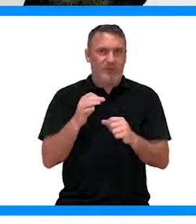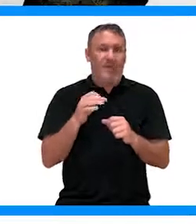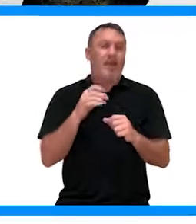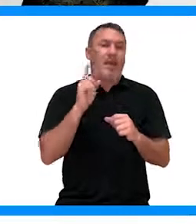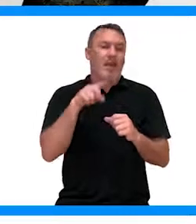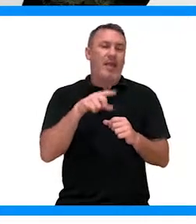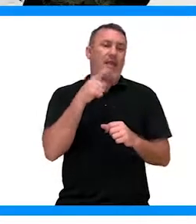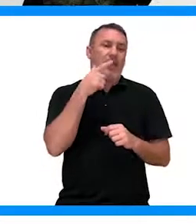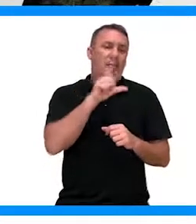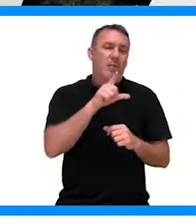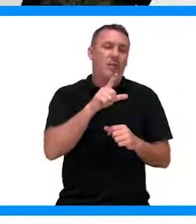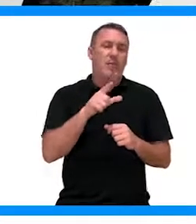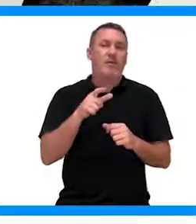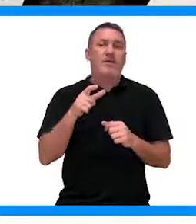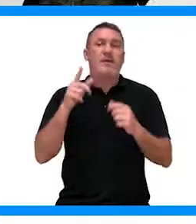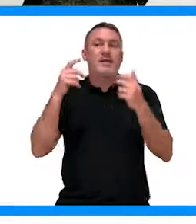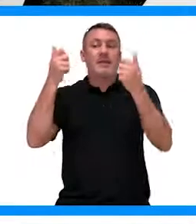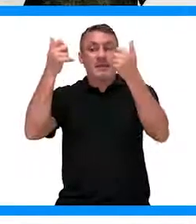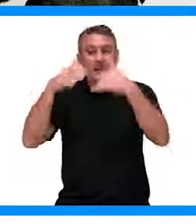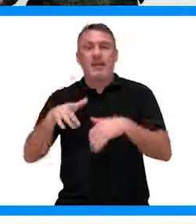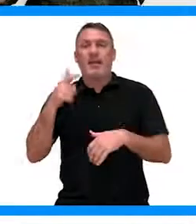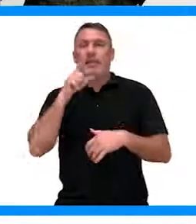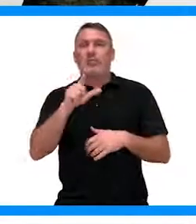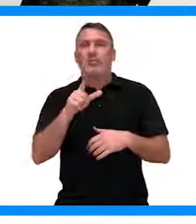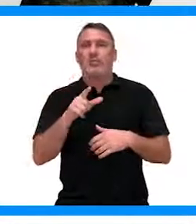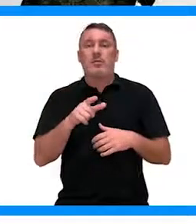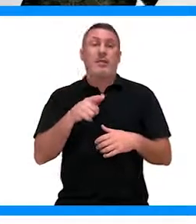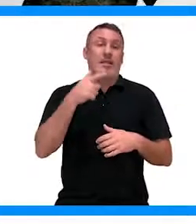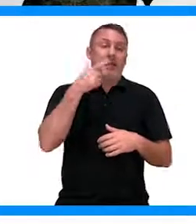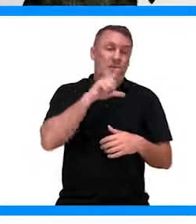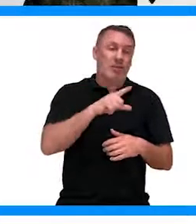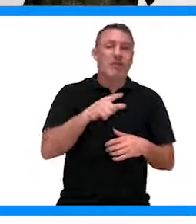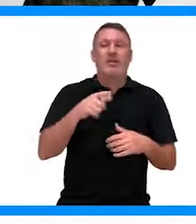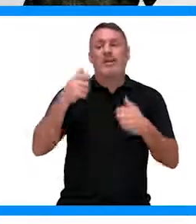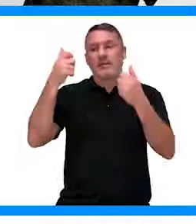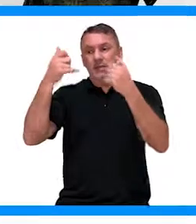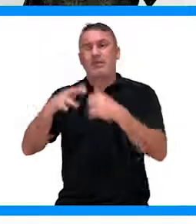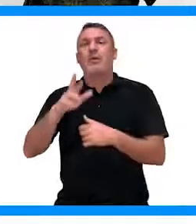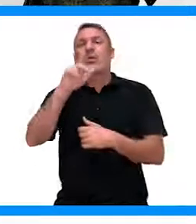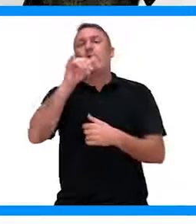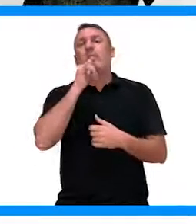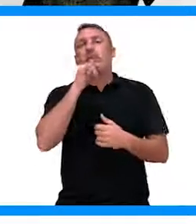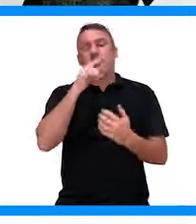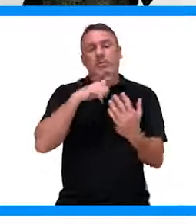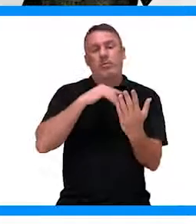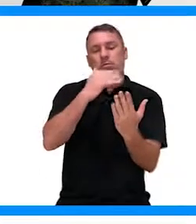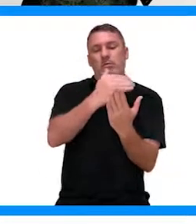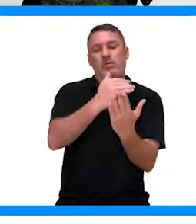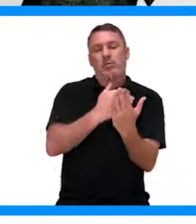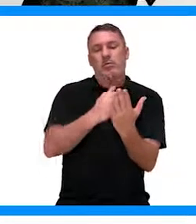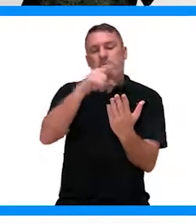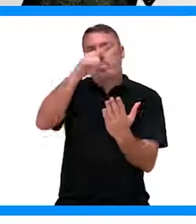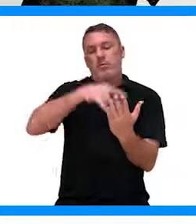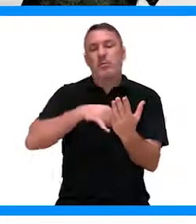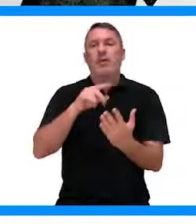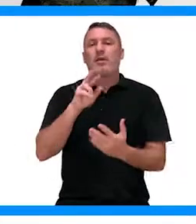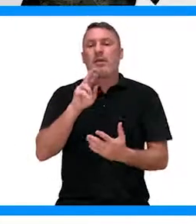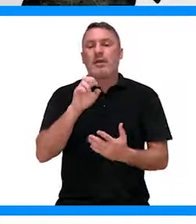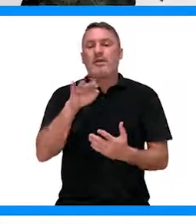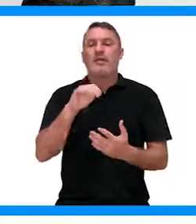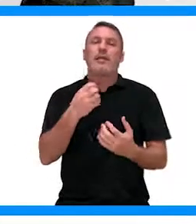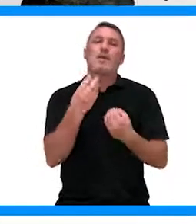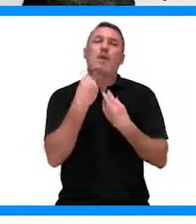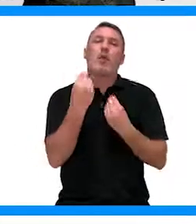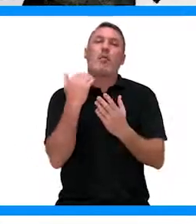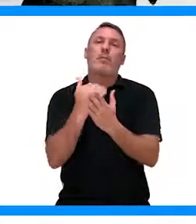metalinguística, né? Ou seja, a língua falando da própria língua. Lembrando, né? Uma receita culinária que ensina a